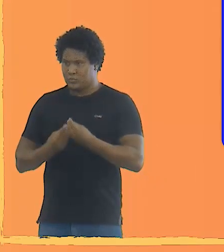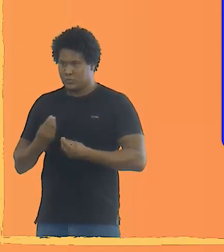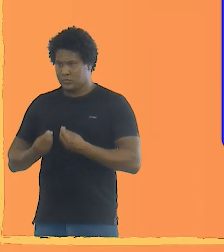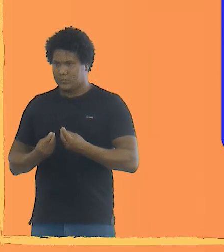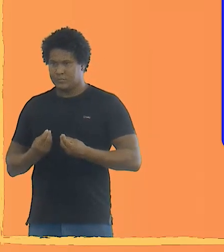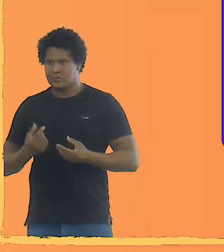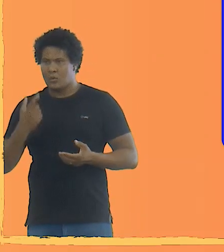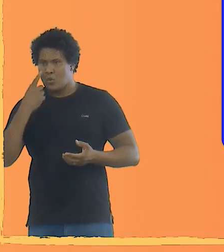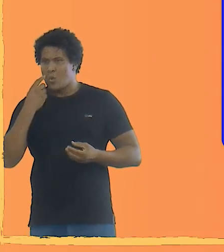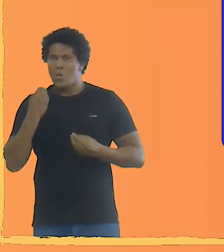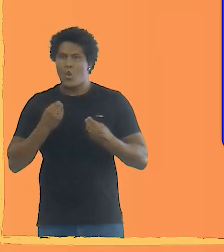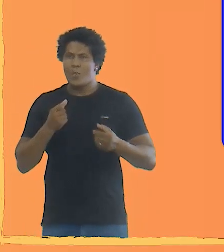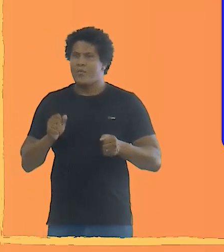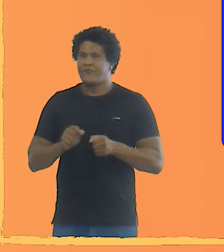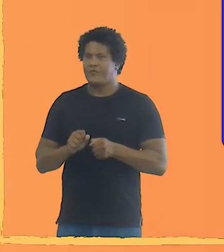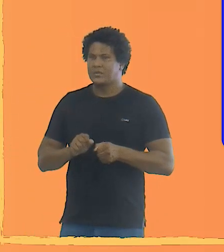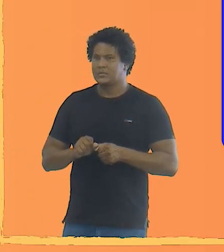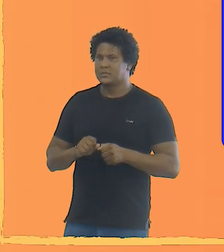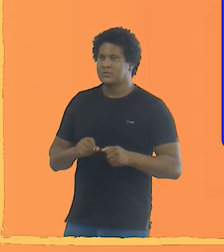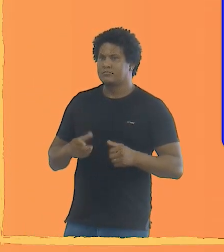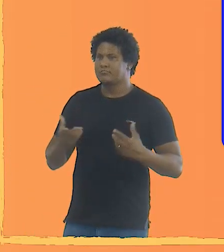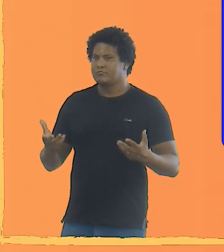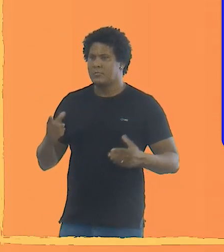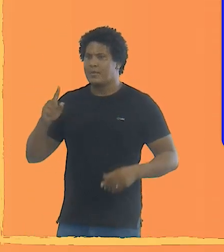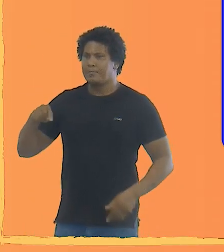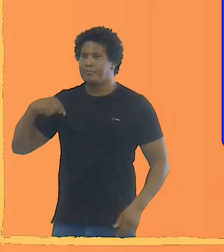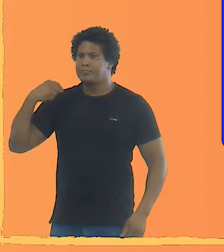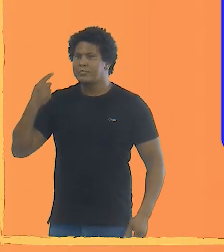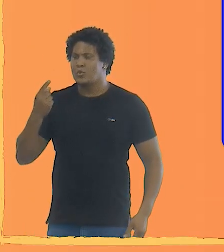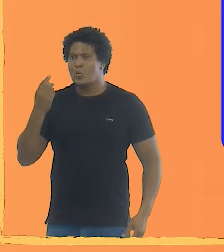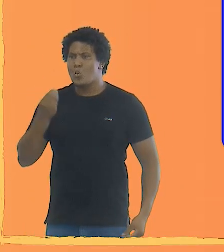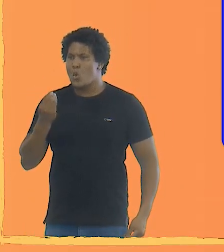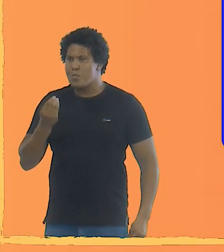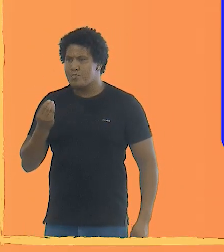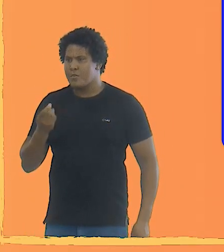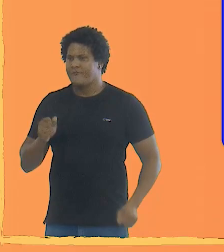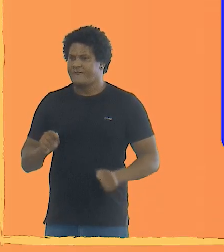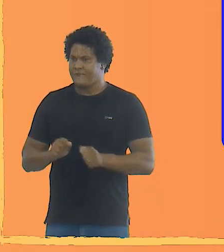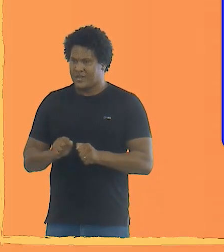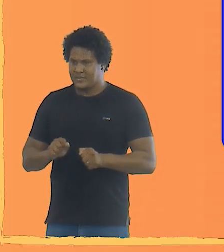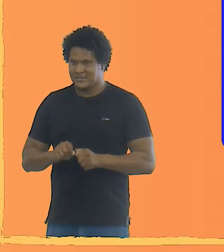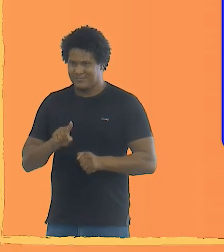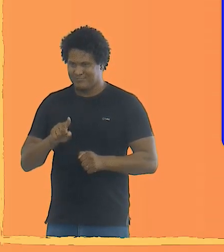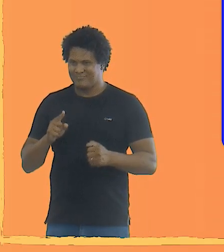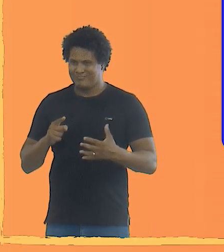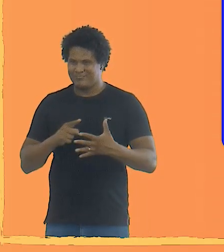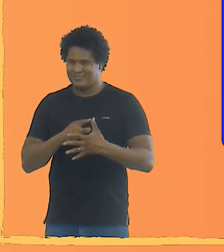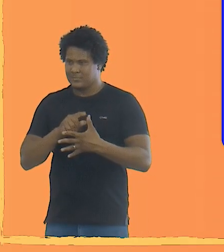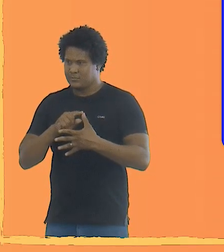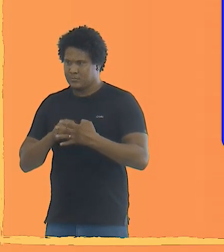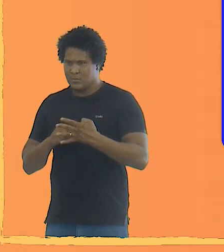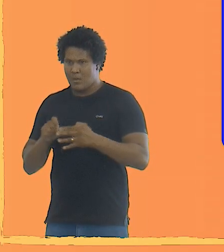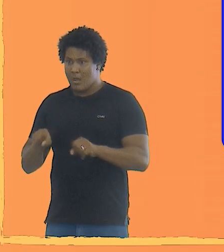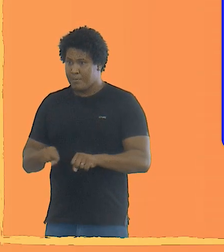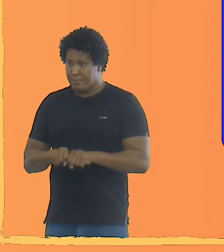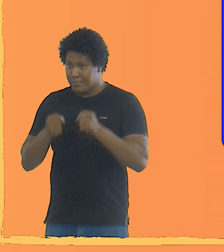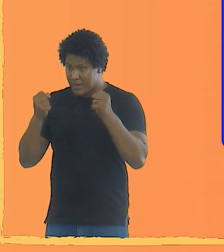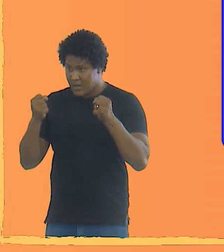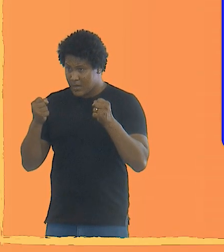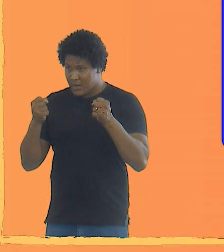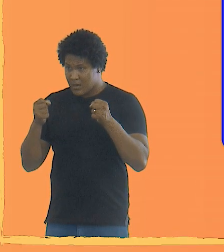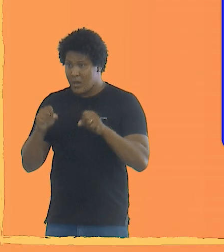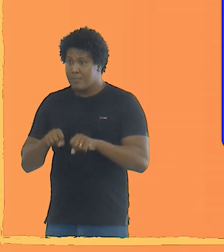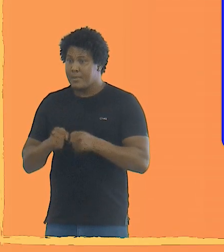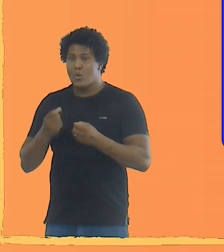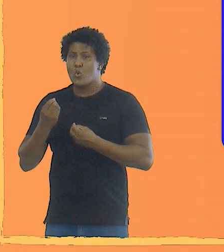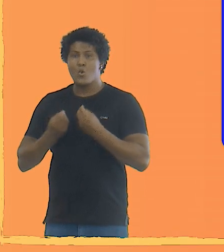próximo caso? E se eu usar agora a segunda engrenagem? Essa segunda engrenagem está quebrada? Não. Se ela não está quebrada, o que é que eu